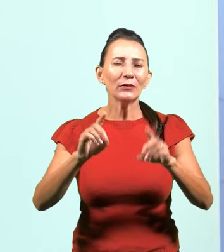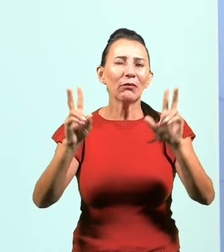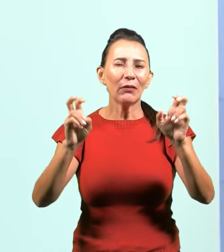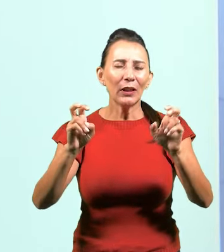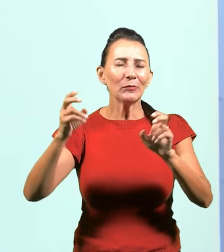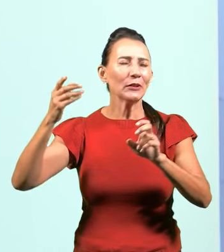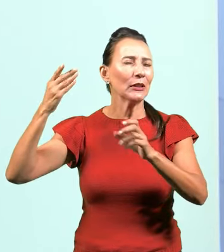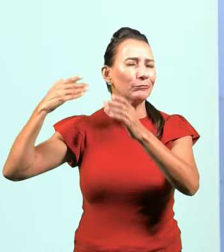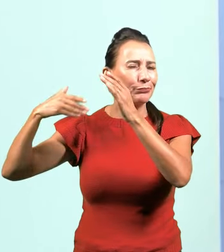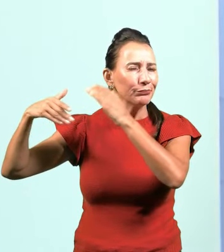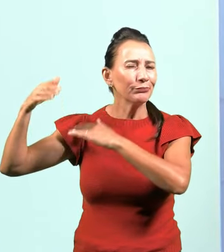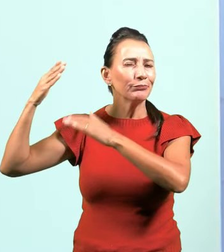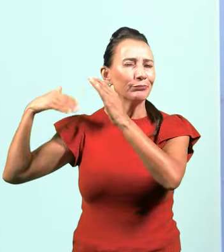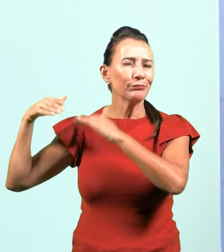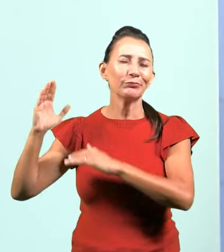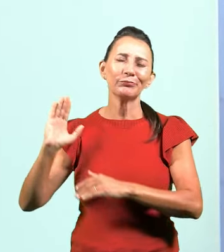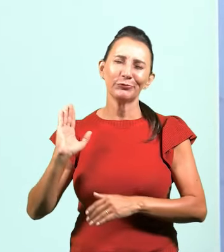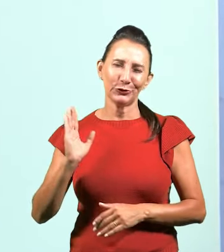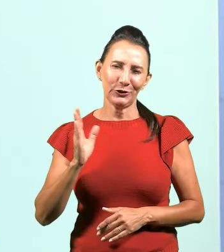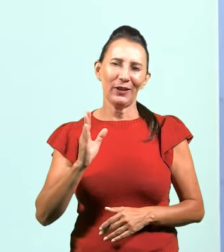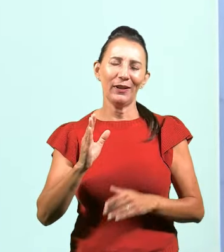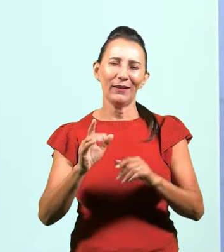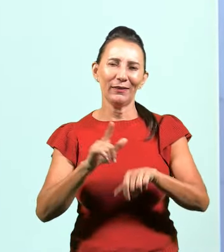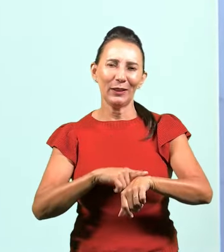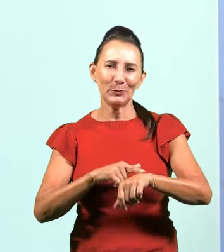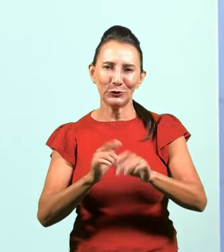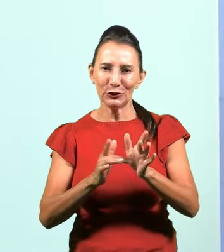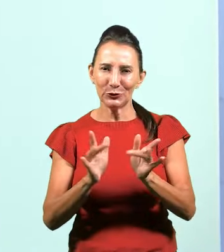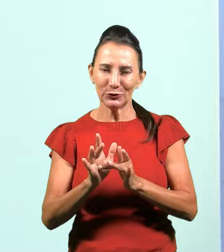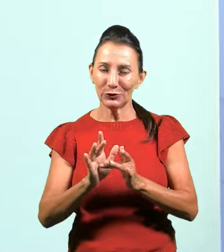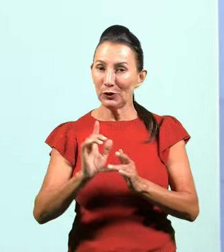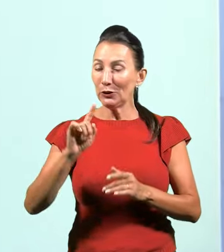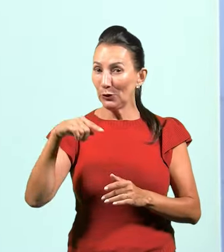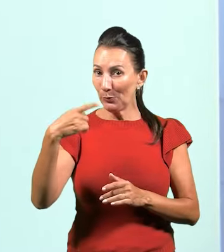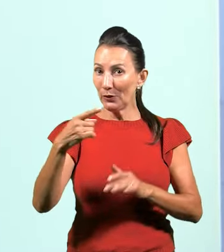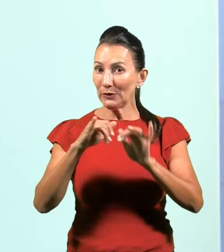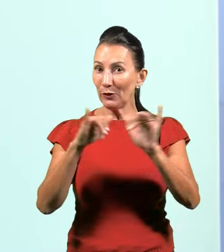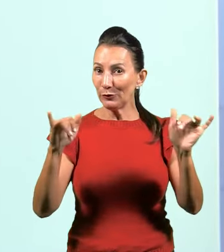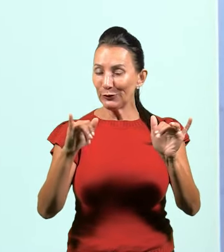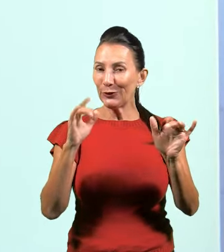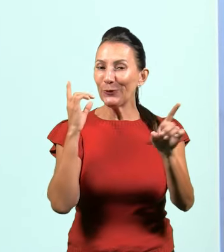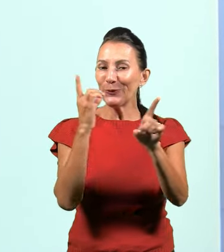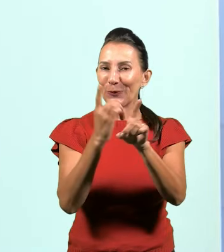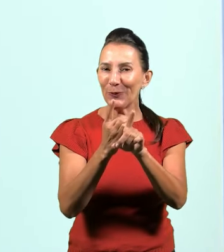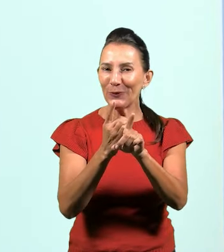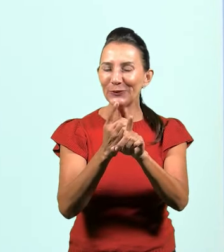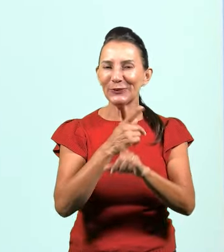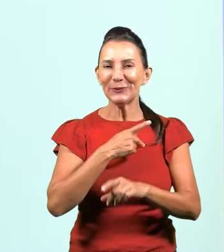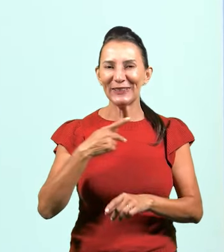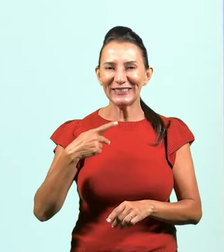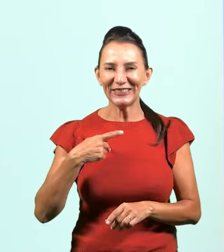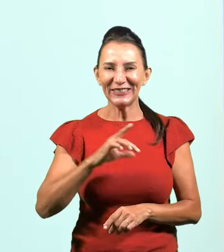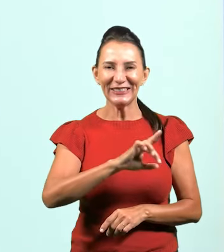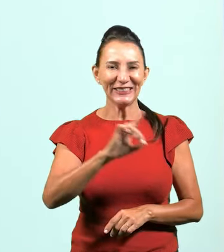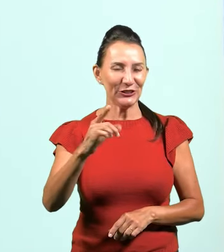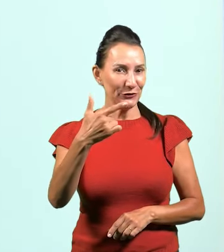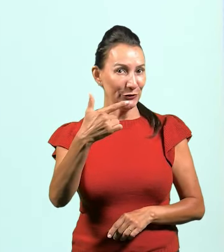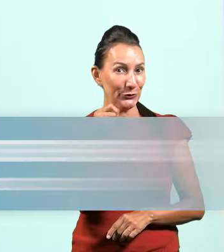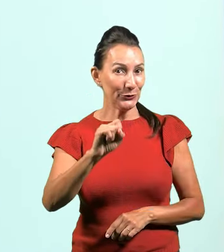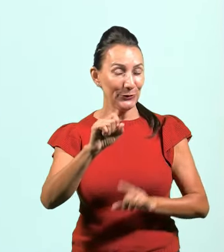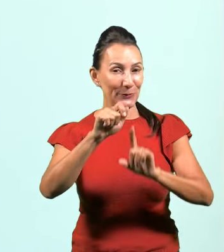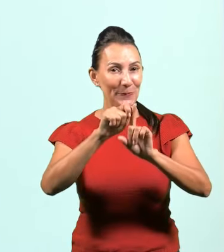Senhor Jesus. E antes, vamos falar do nosso próximo encontro dos pastores, que será no dia